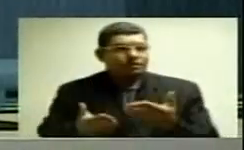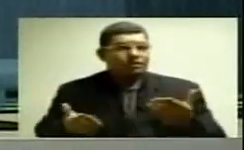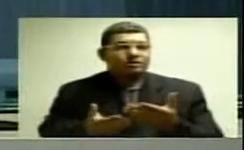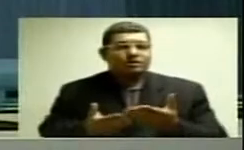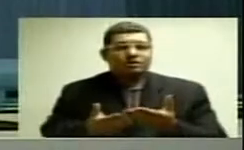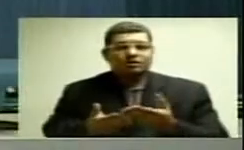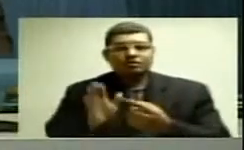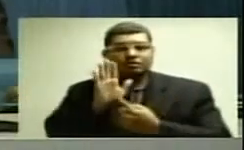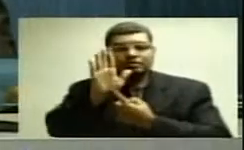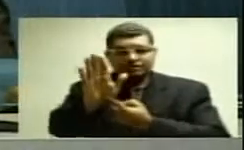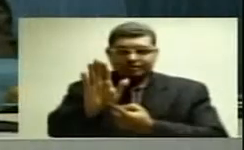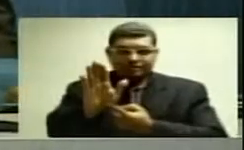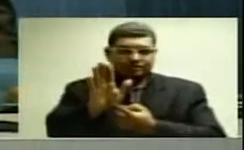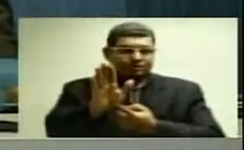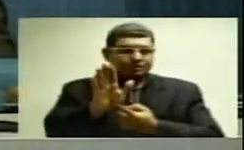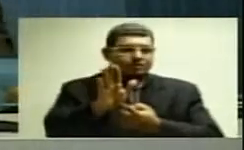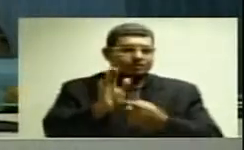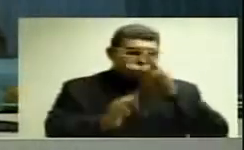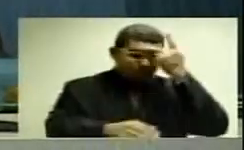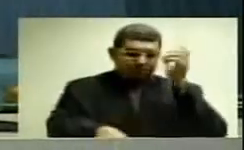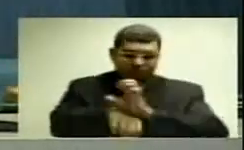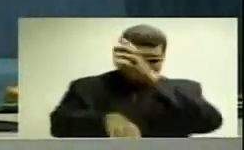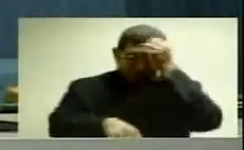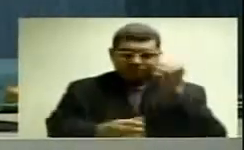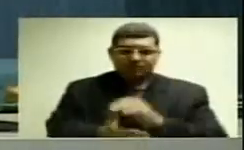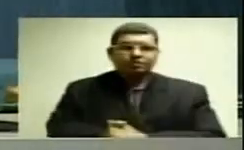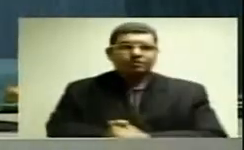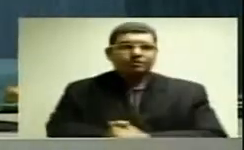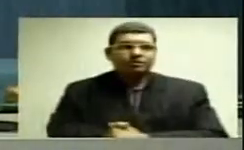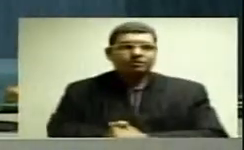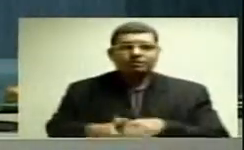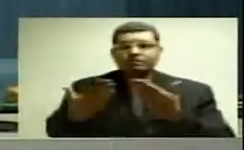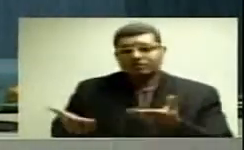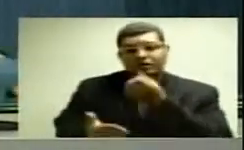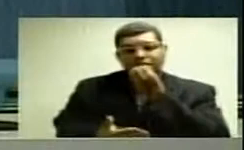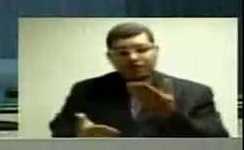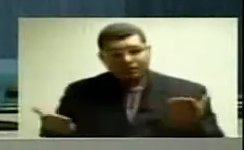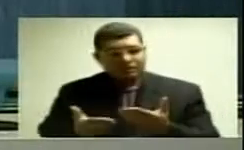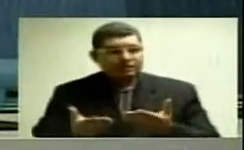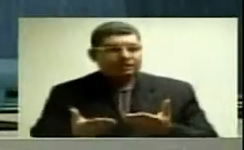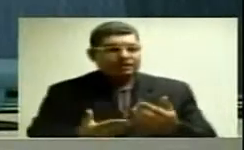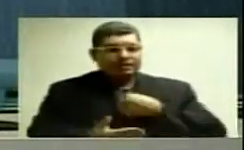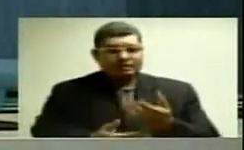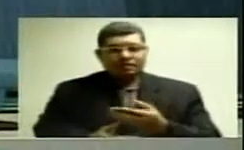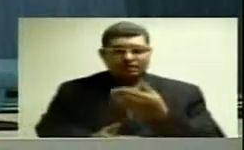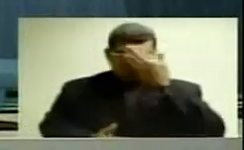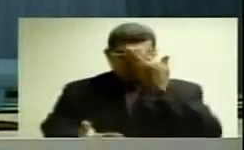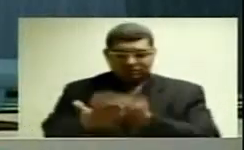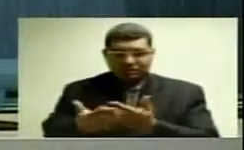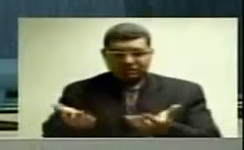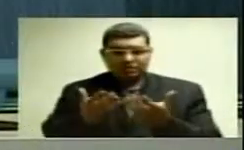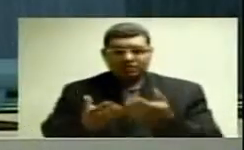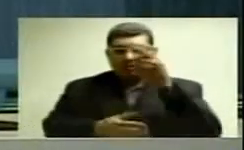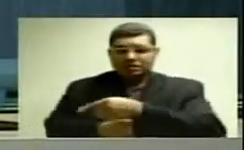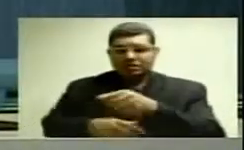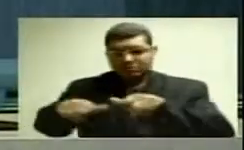jurisdicional oferecida para o povo do Estado do Amazonas. Portanto, eu quero crer